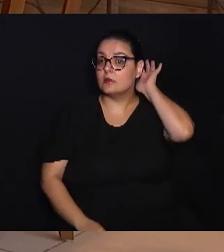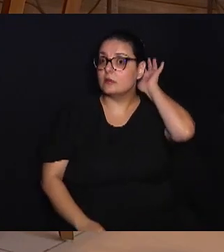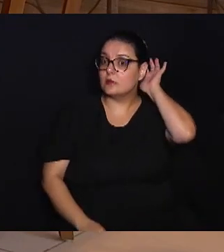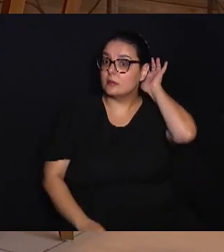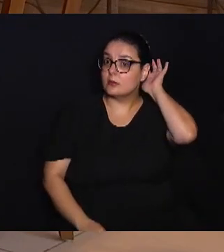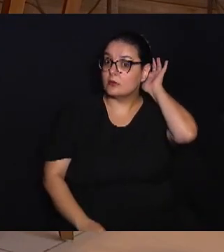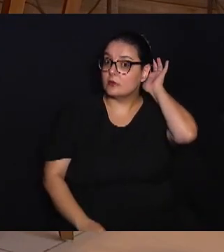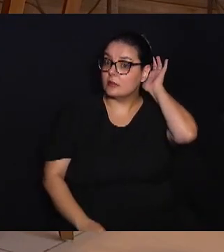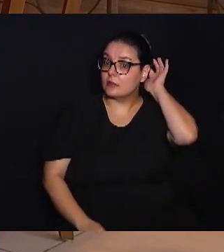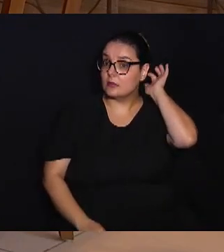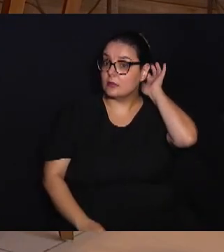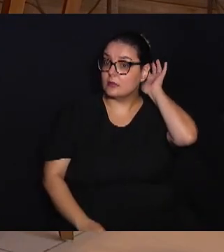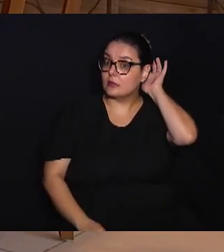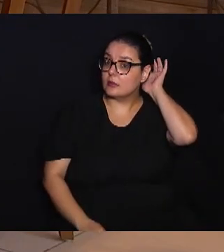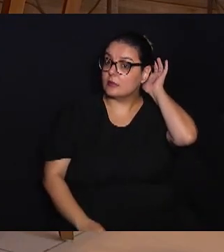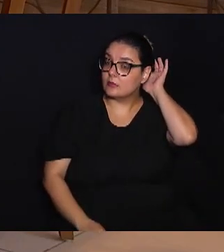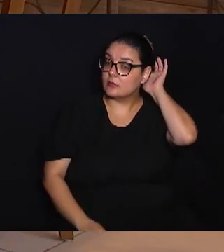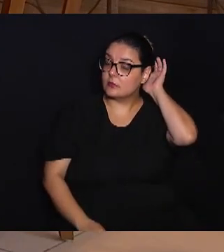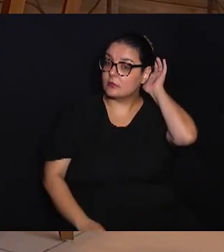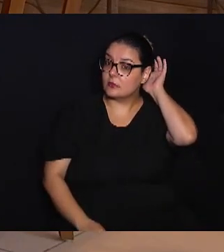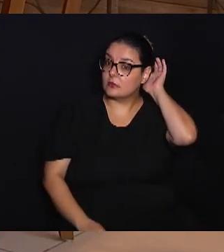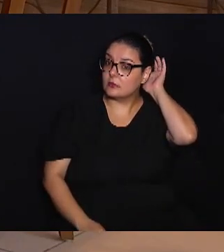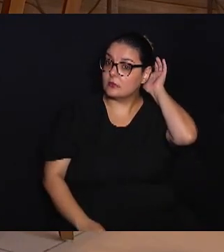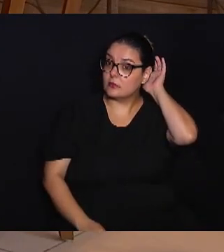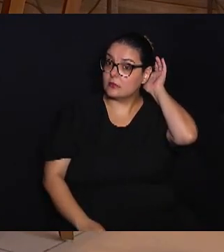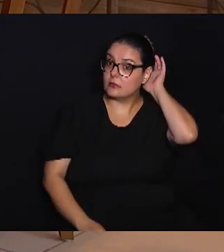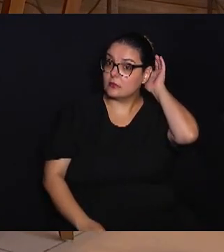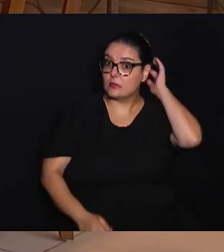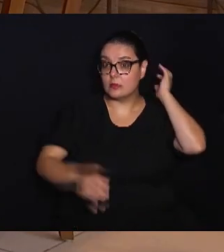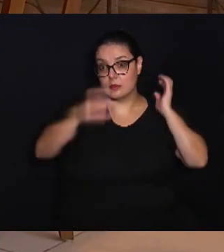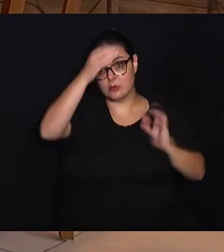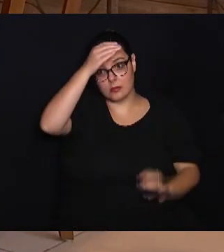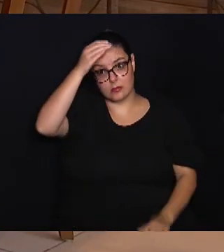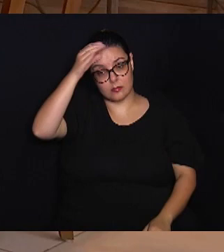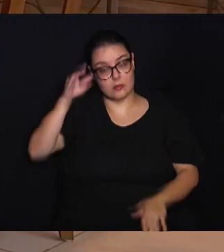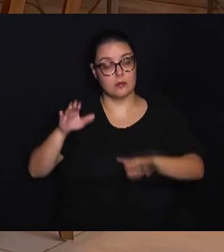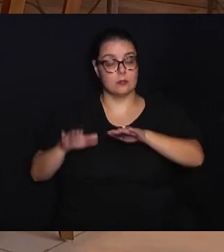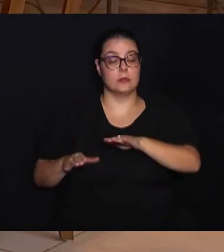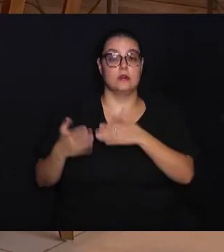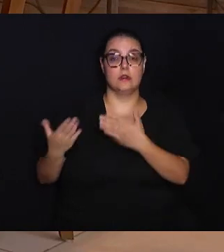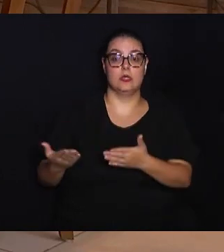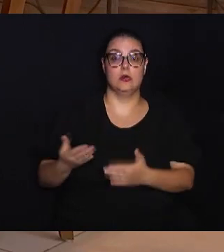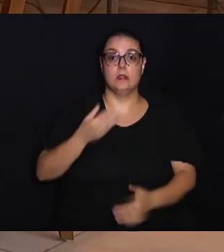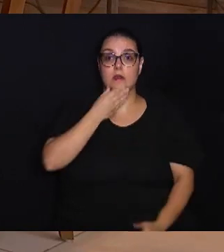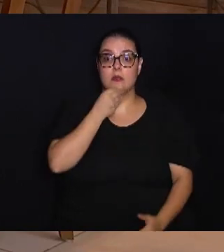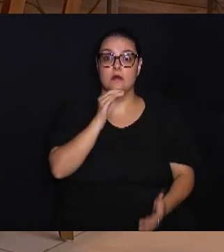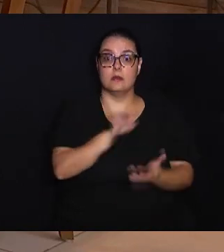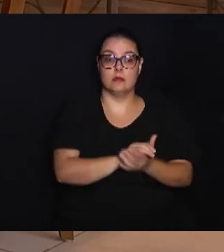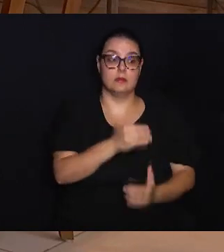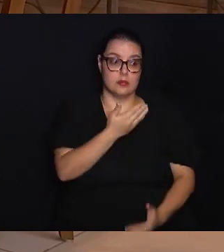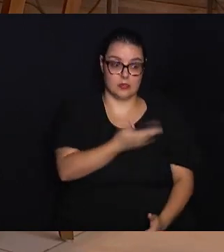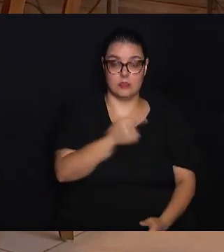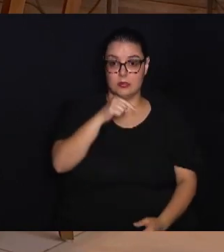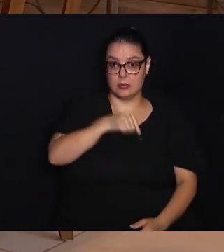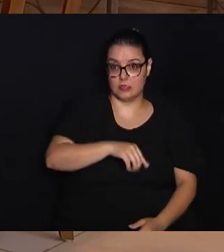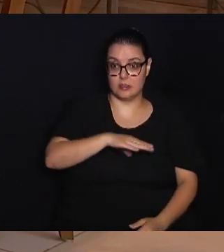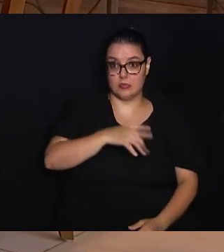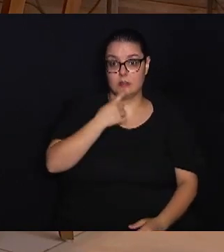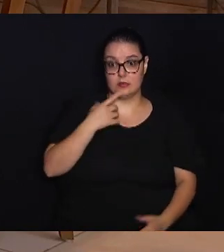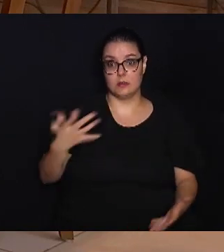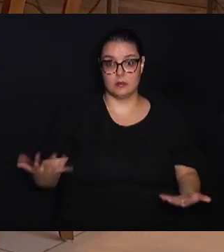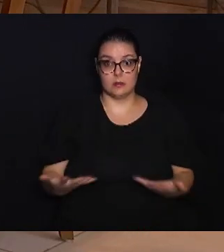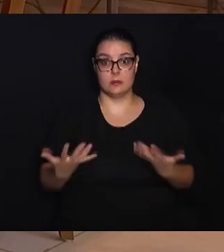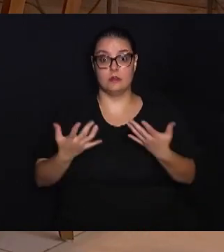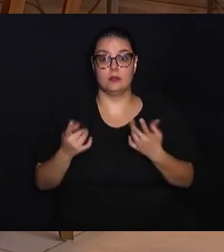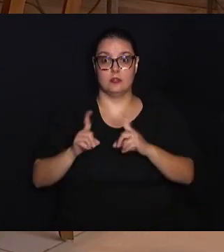já tenho lá o meus clientes consolidados na região e ele aqui porém como casal quando a gente tem boa